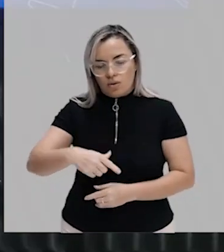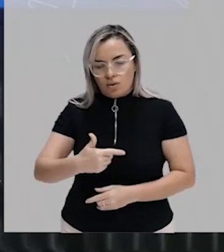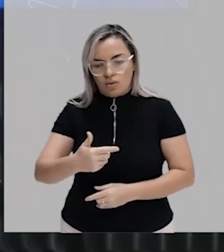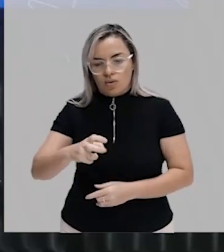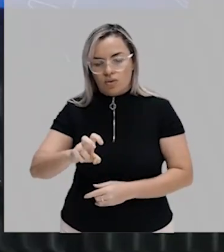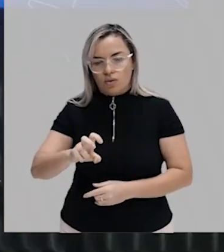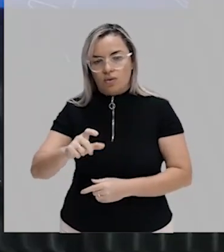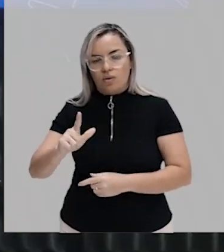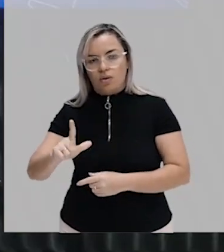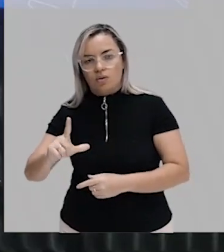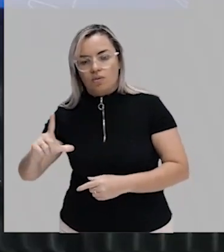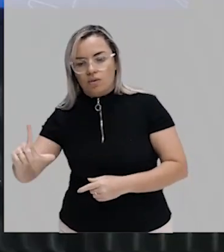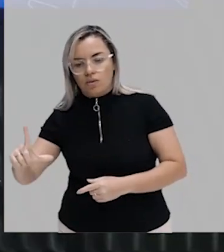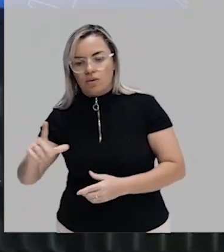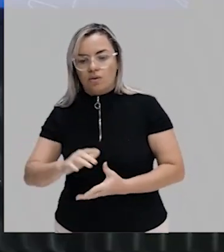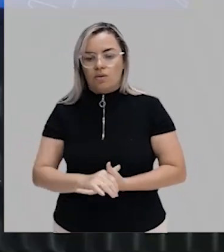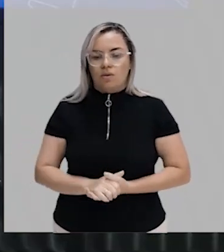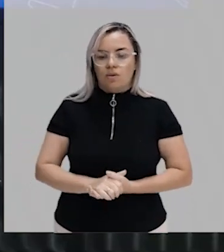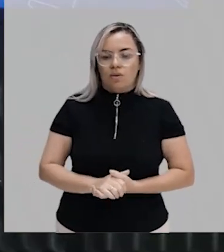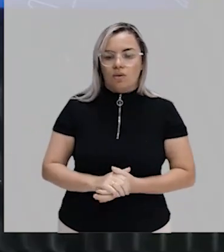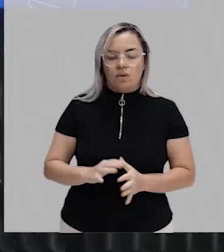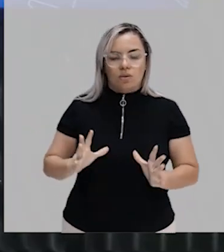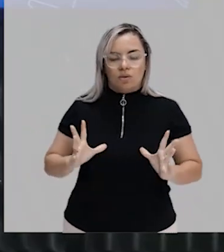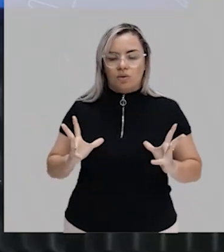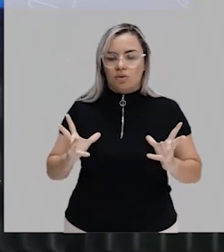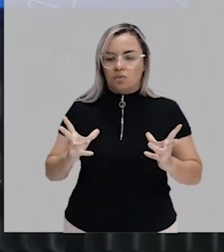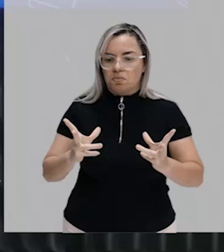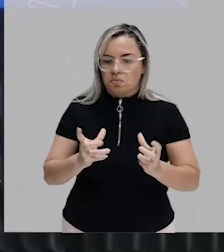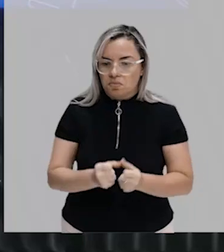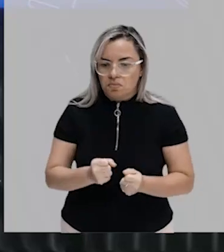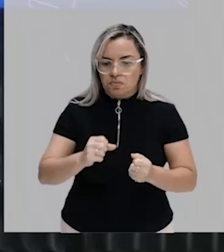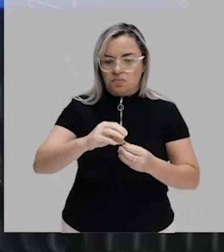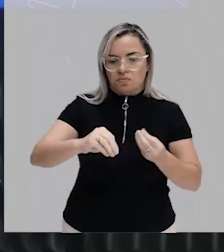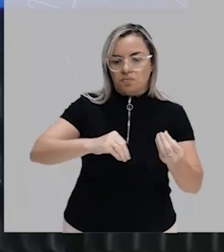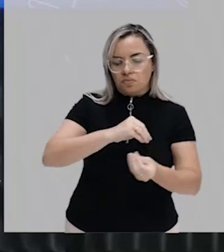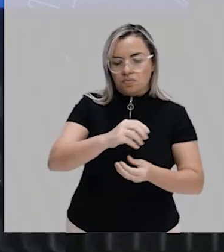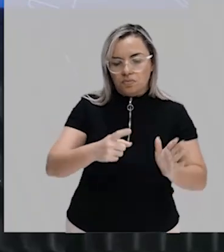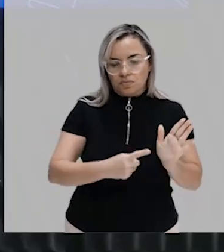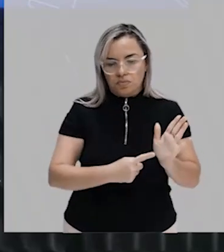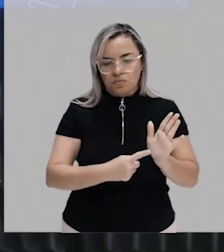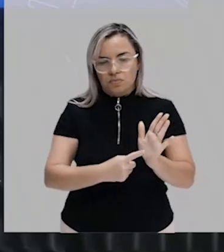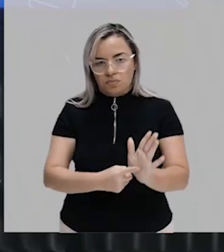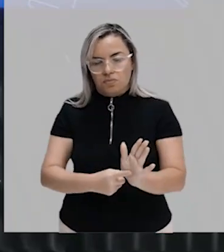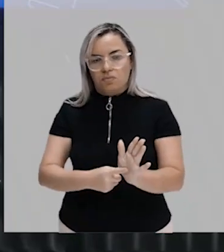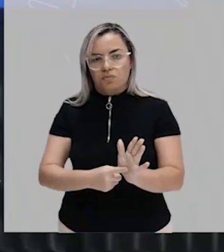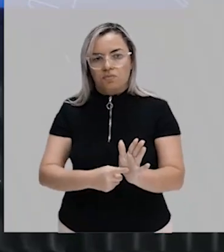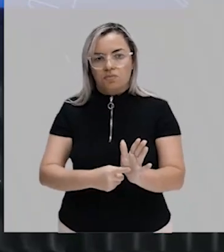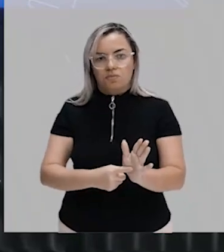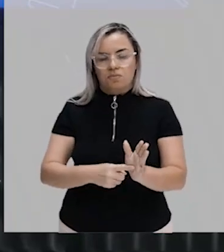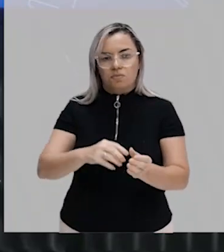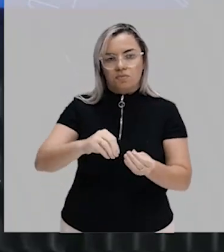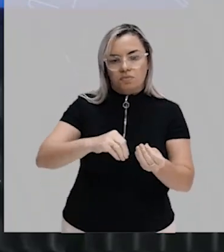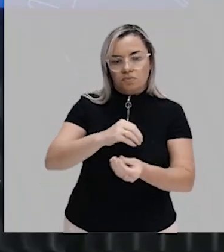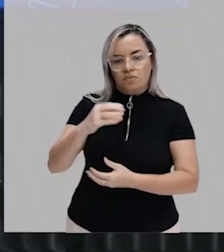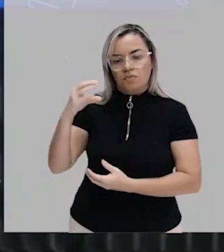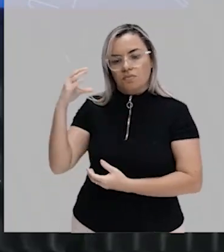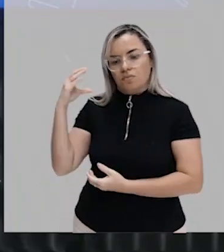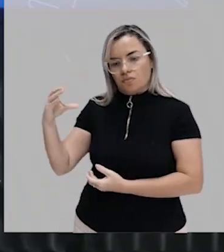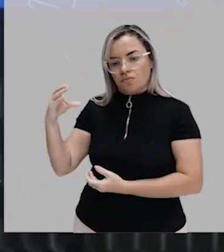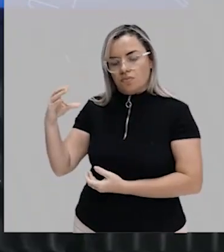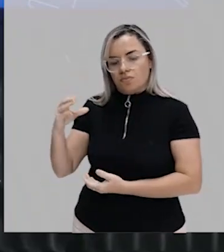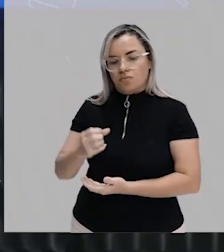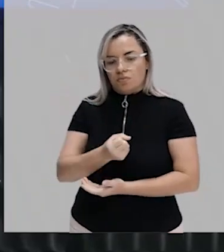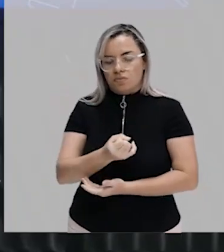está observando direitinho, né, todas as soluções vão apresentar a mesma concentração. Na última